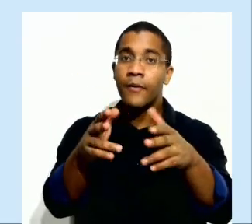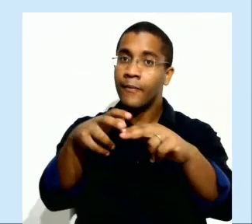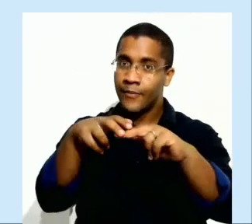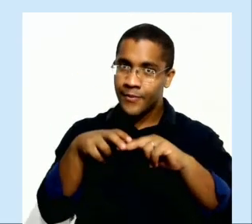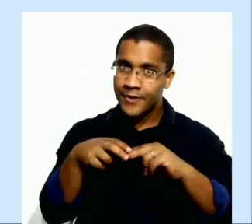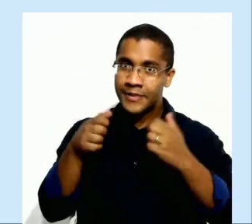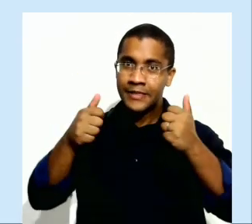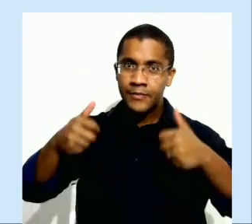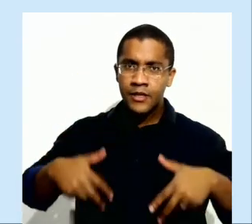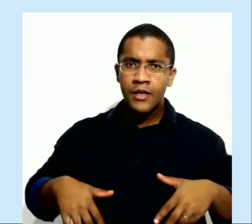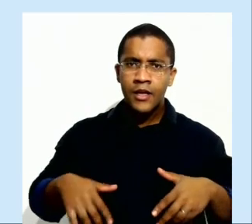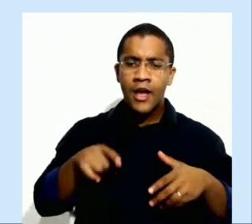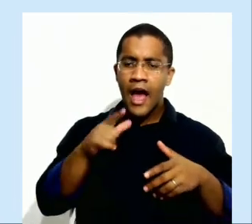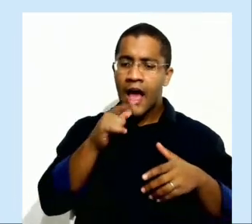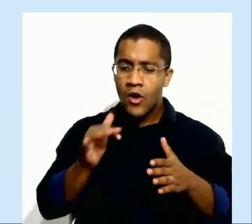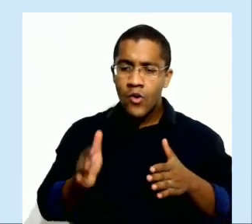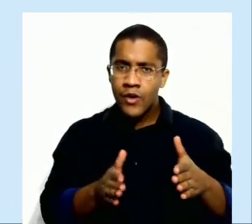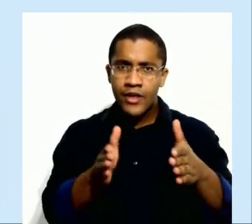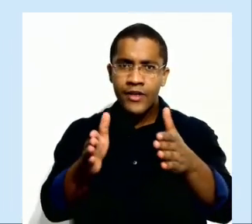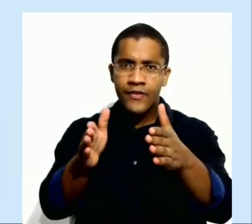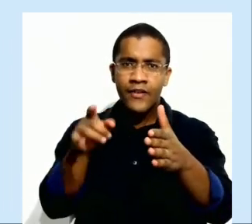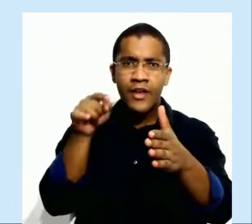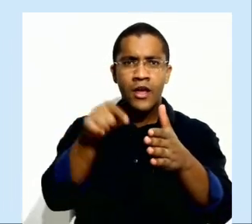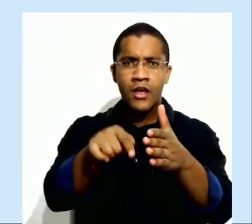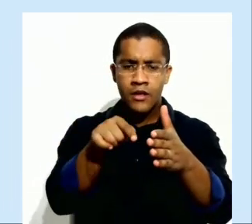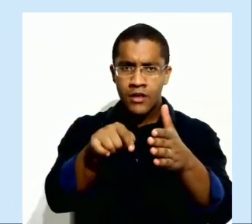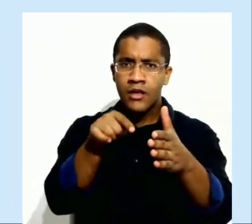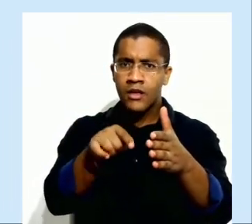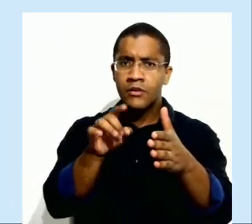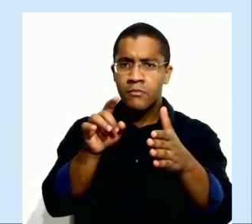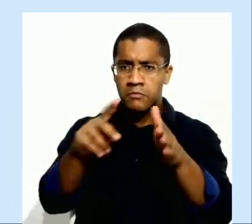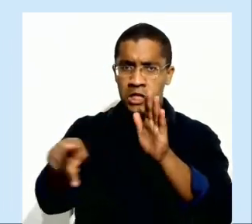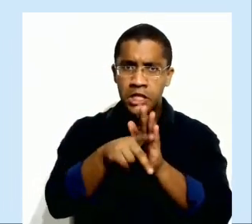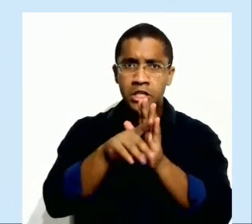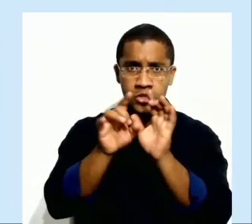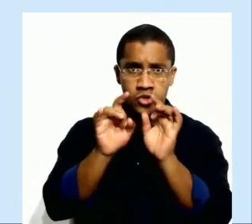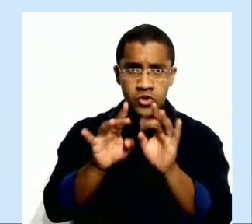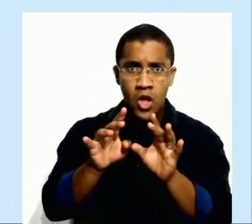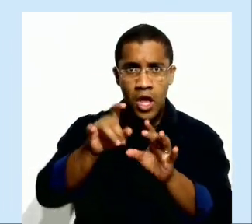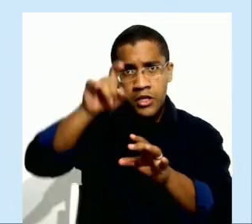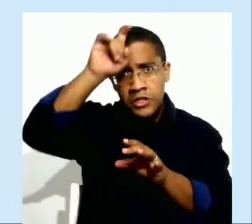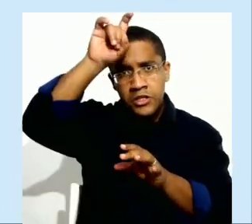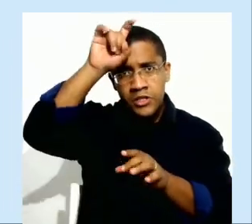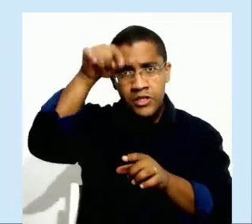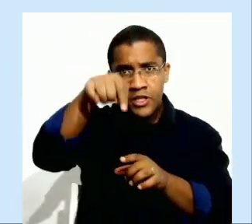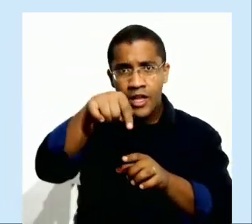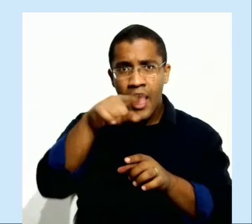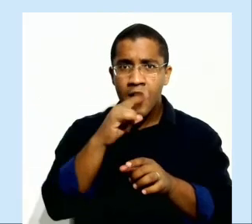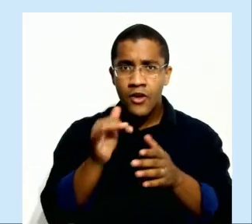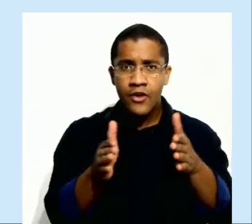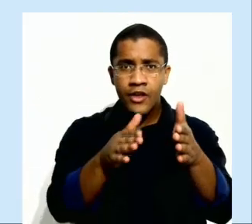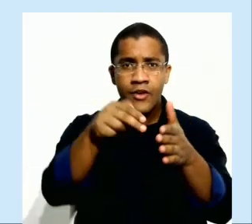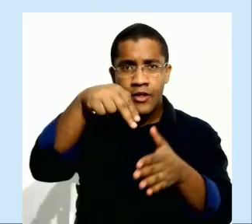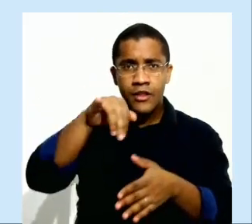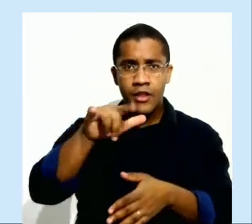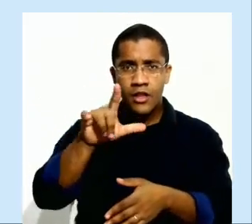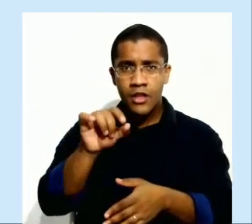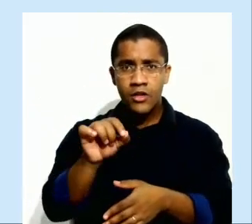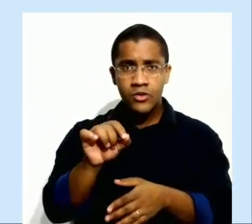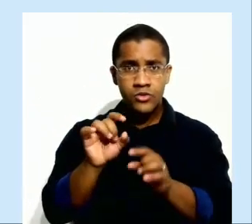nós falamos que o Nilo é uma dádiva do Egito, né? Porque na realidade